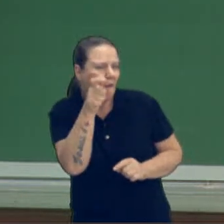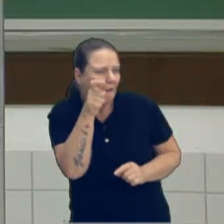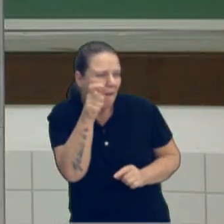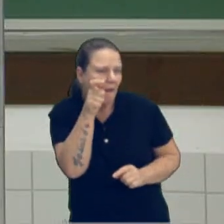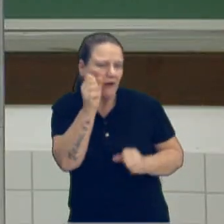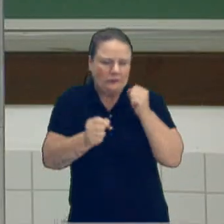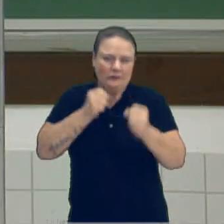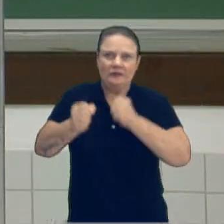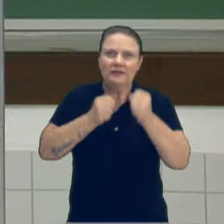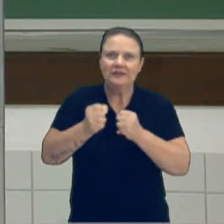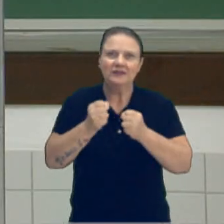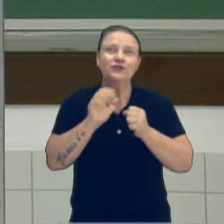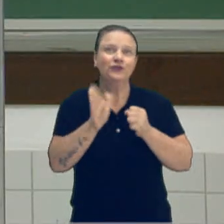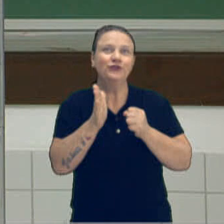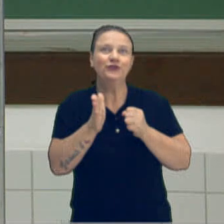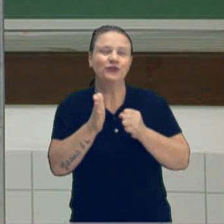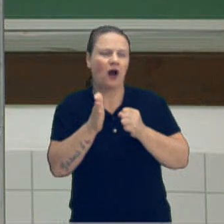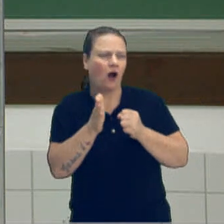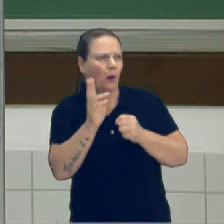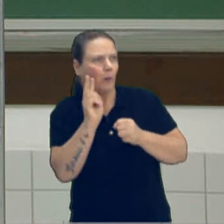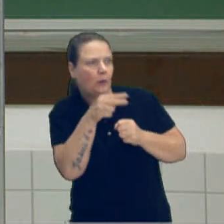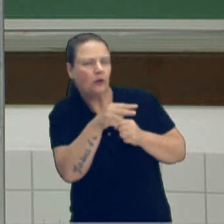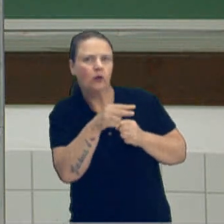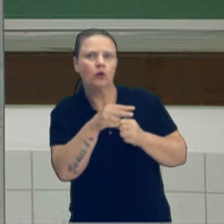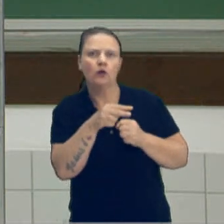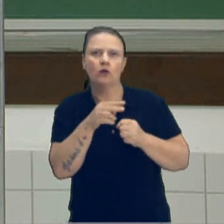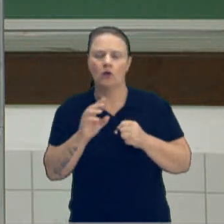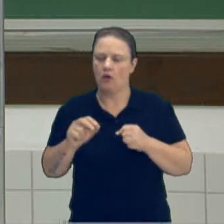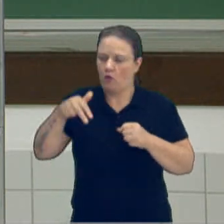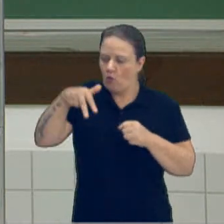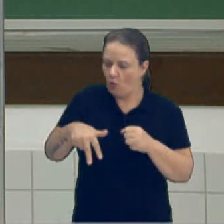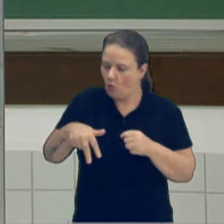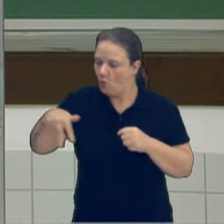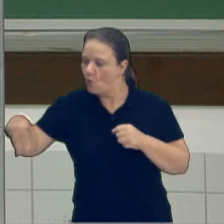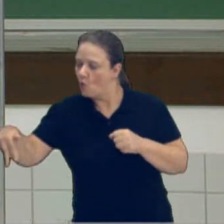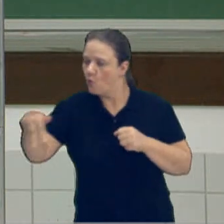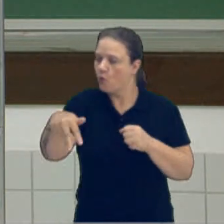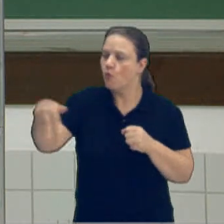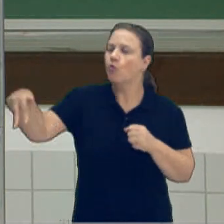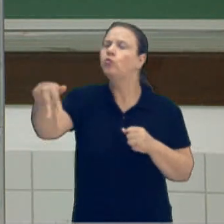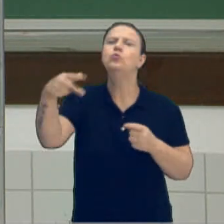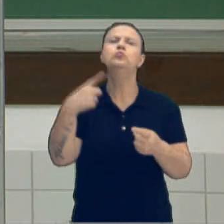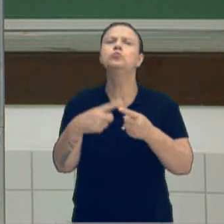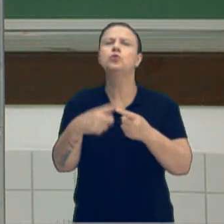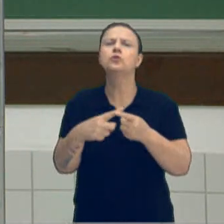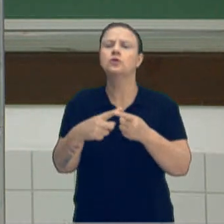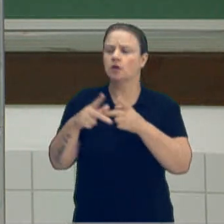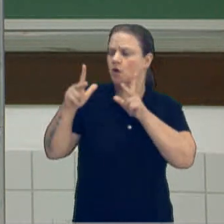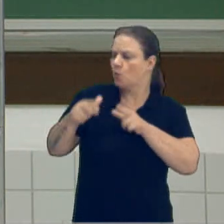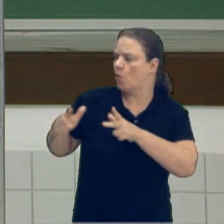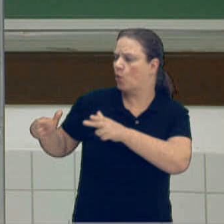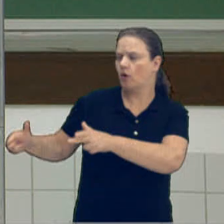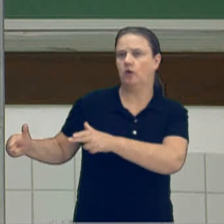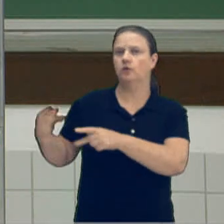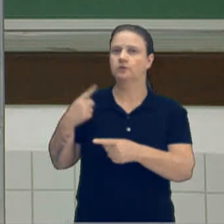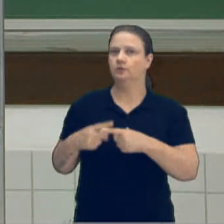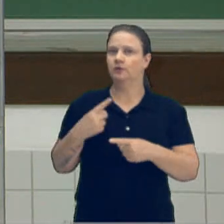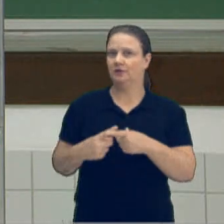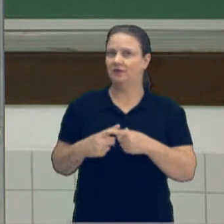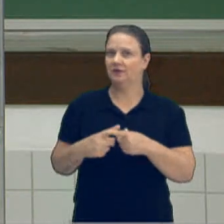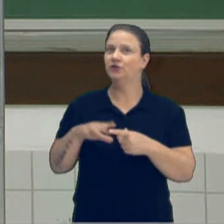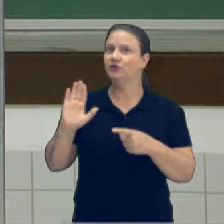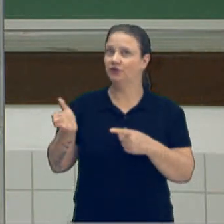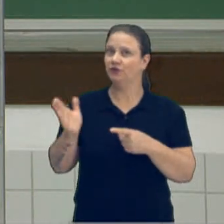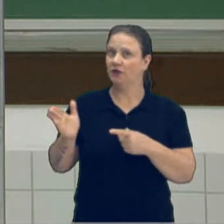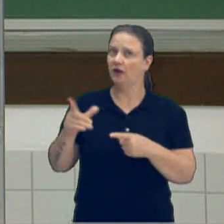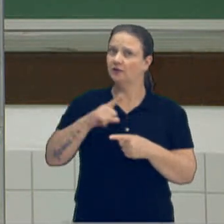nas provas de longa distância os atletas não saem do mesmo ponto. Por que eles não saem do mesmo ponto? Porque eles já estão calculando